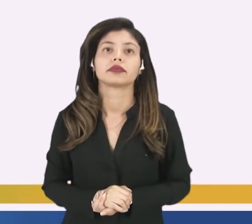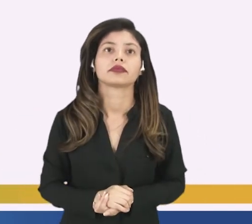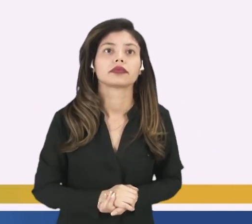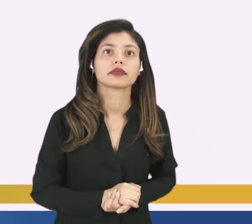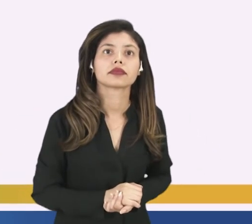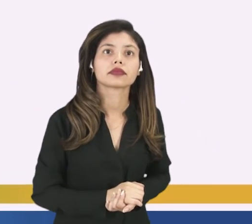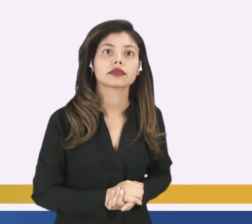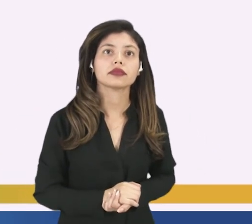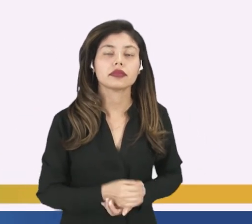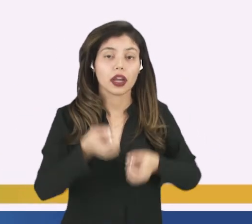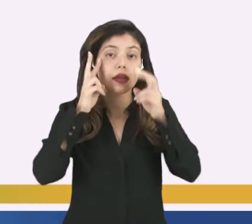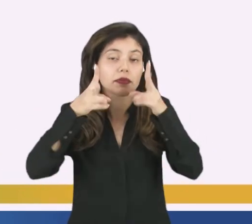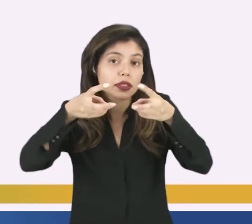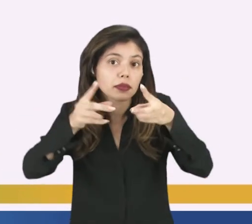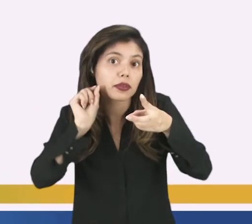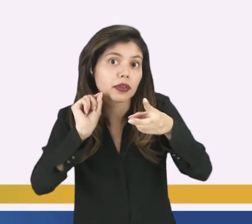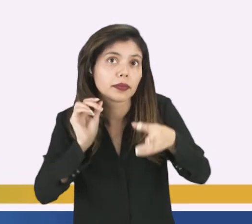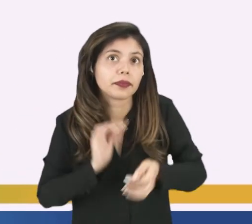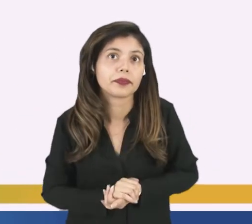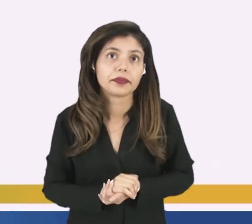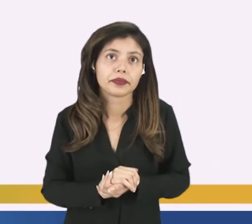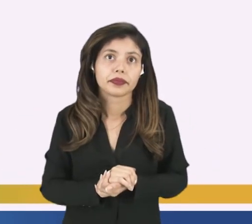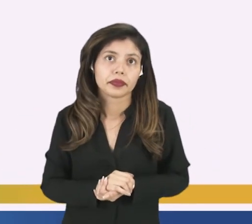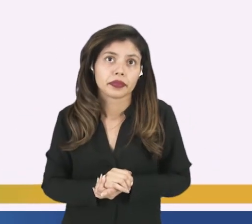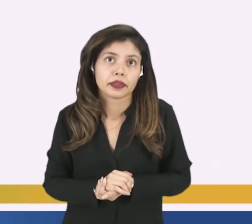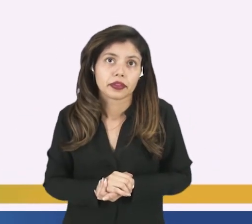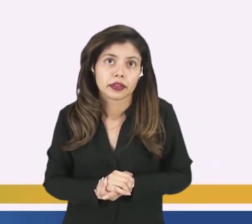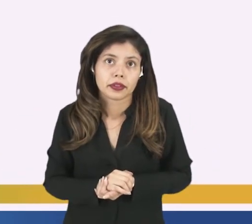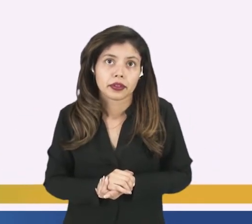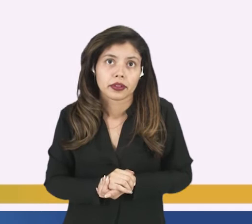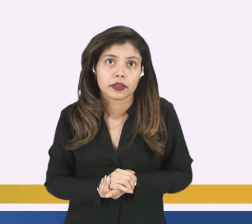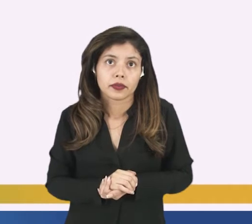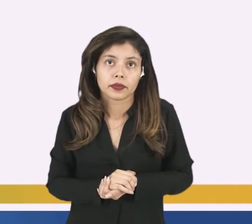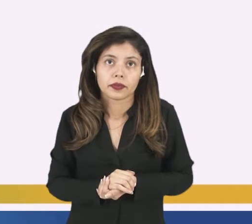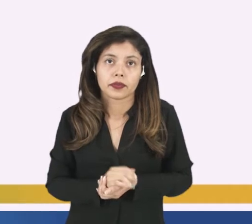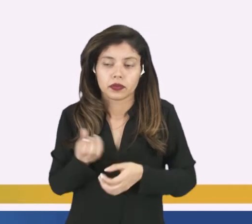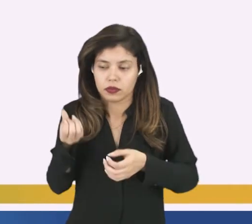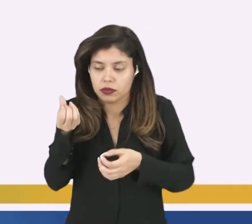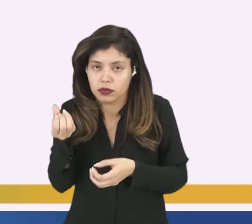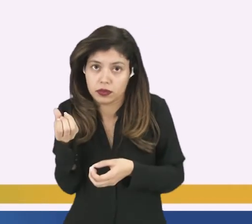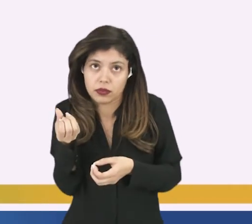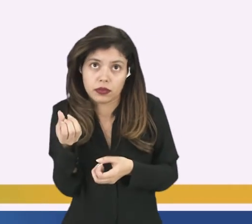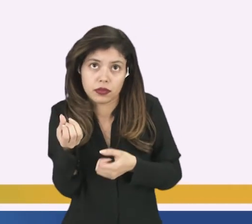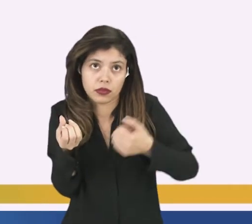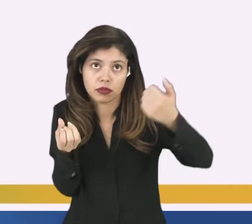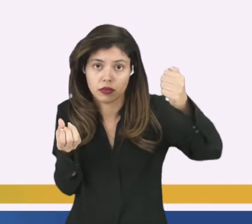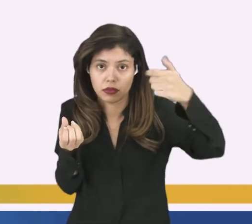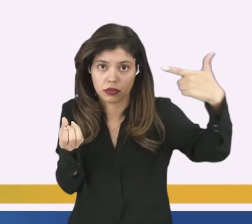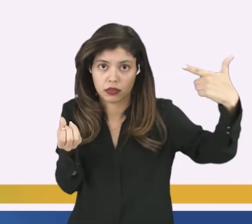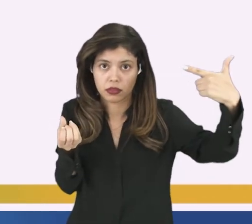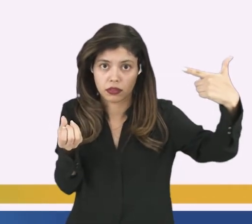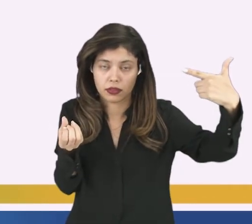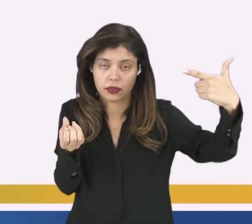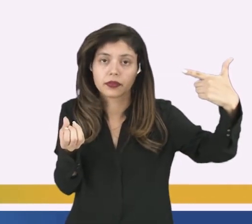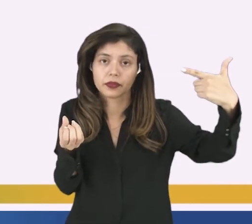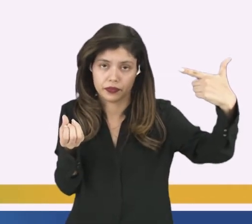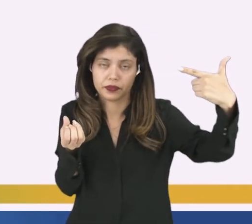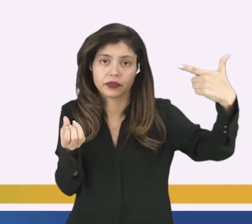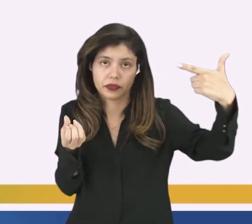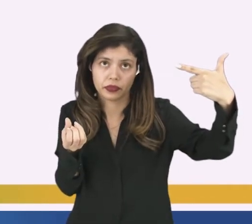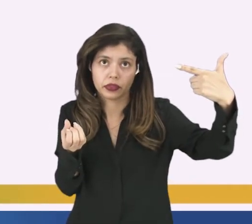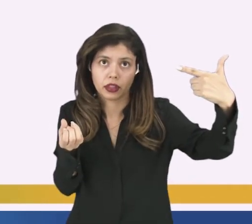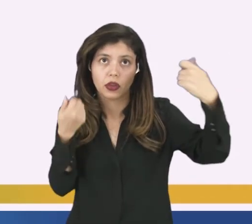ó, dá para perceber o seguinte, ó. Aqui, ó, eles se encontram onde é 6 e